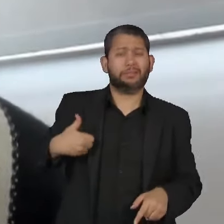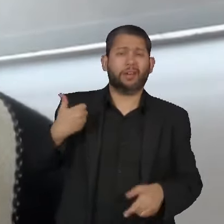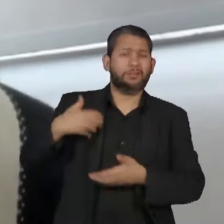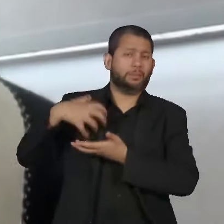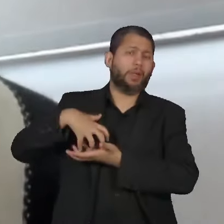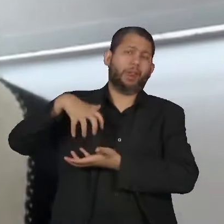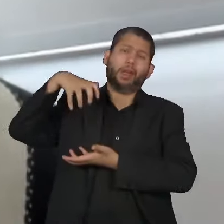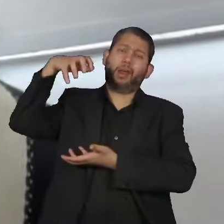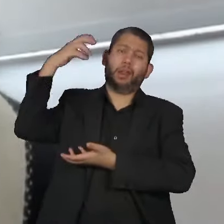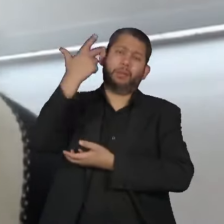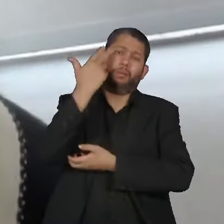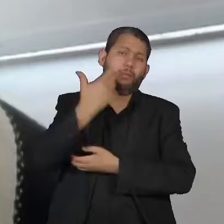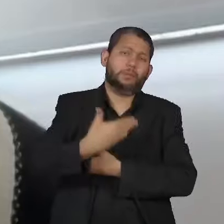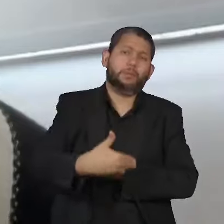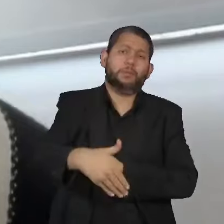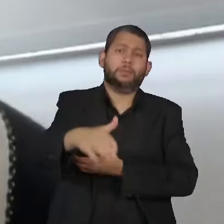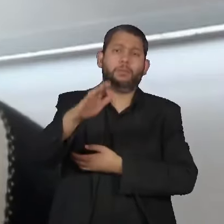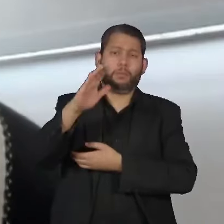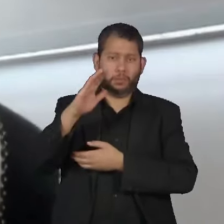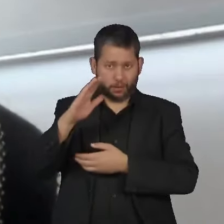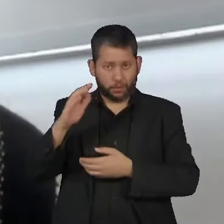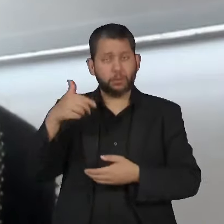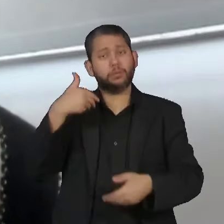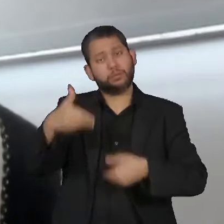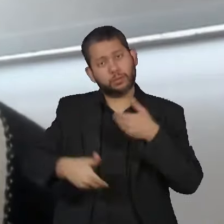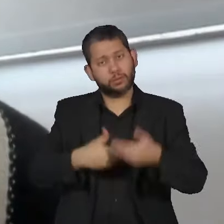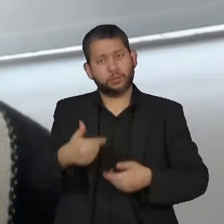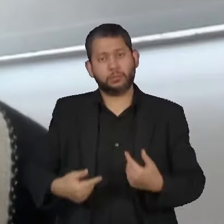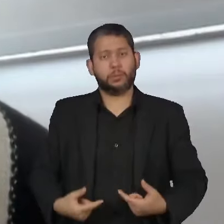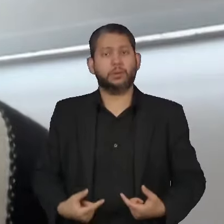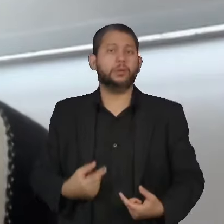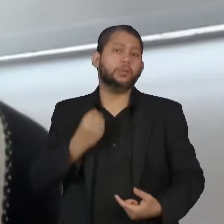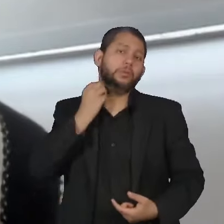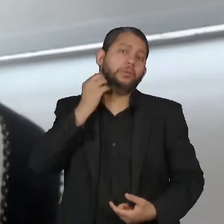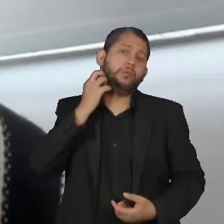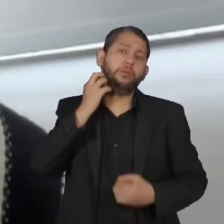maioria dos pacientes que passam por essa jornada de ter uma doença linfoproliferativa ou linfoma.